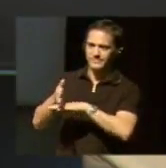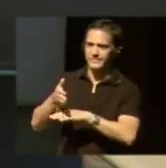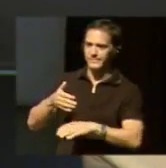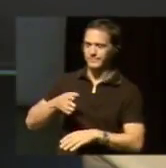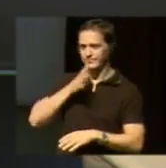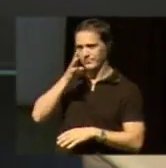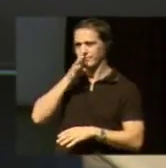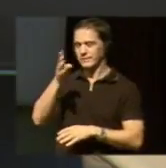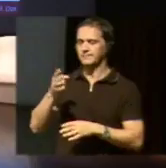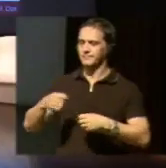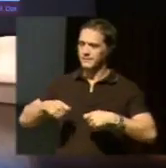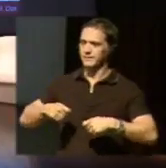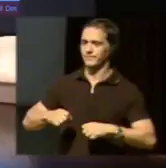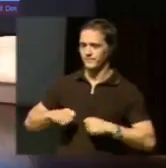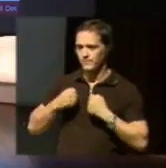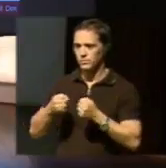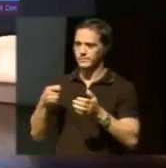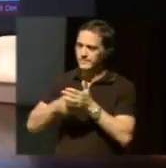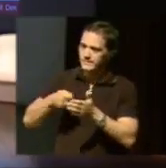mostrar ativos.